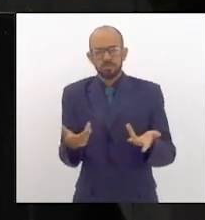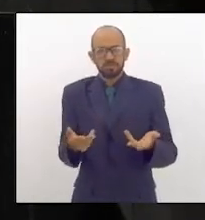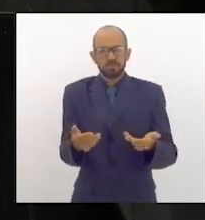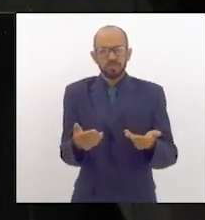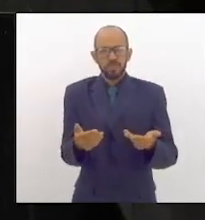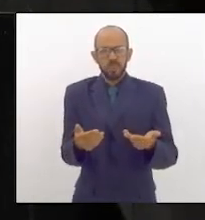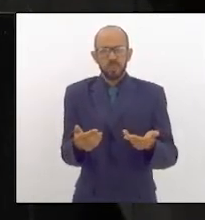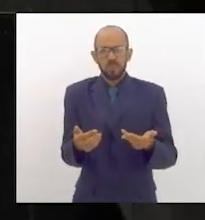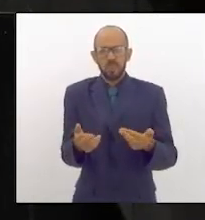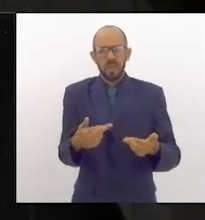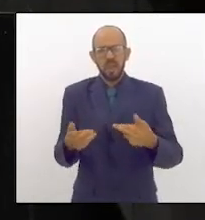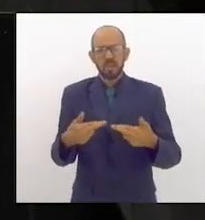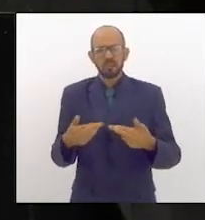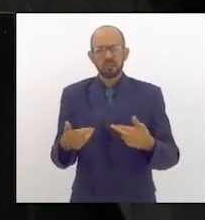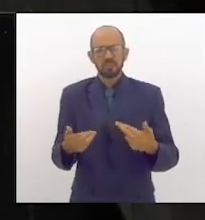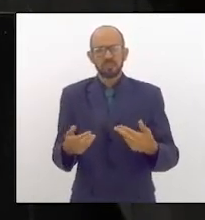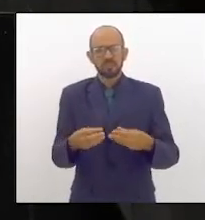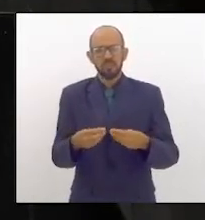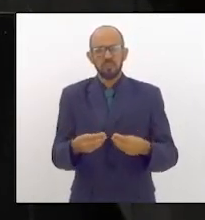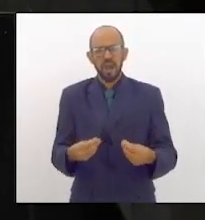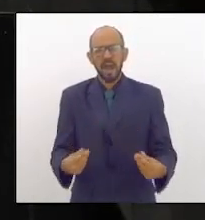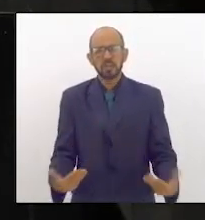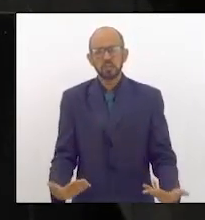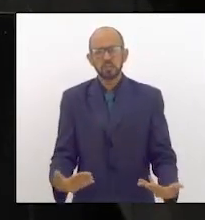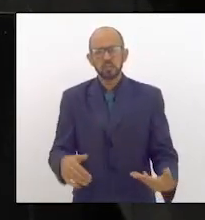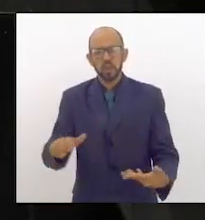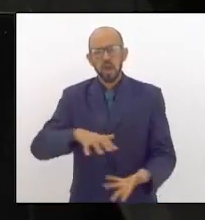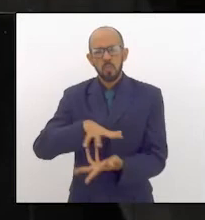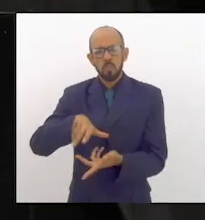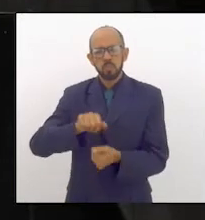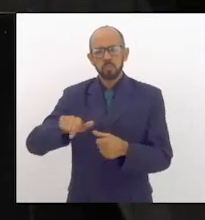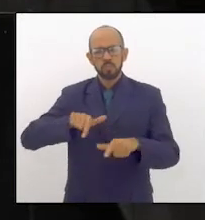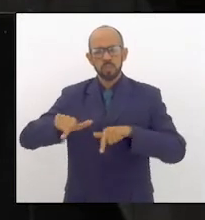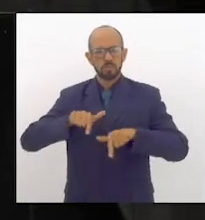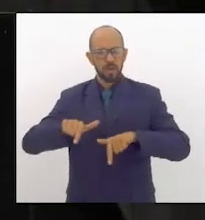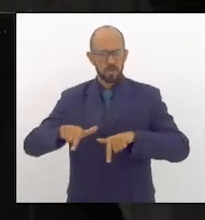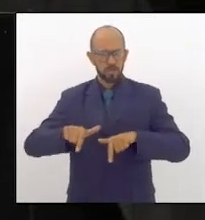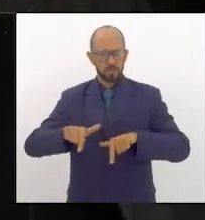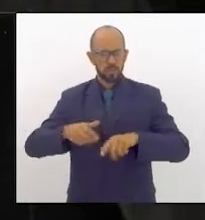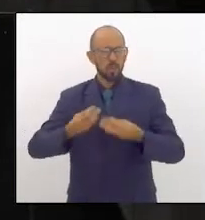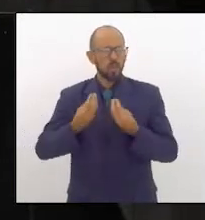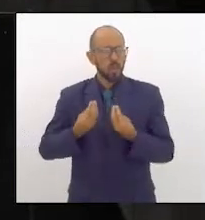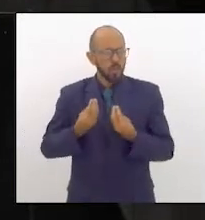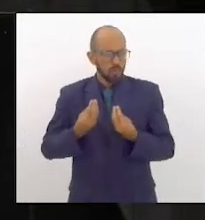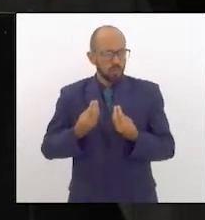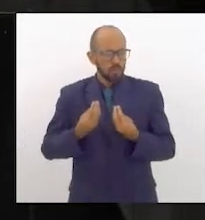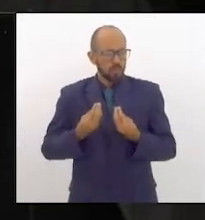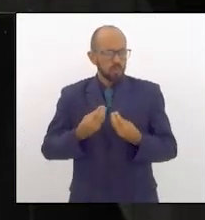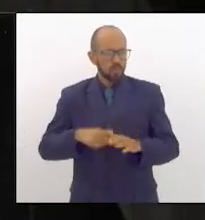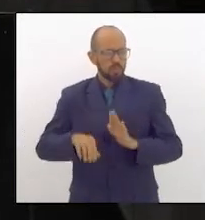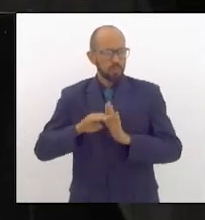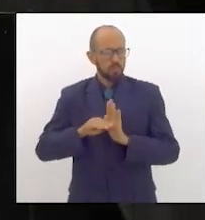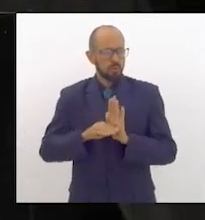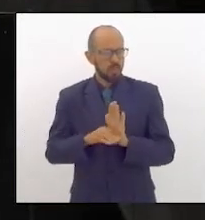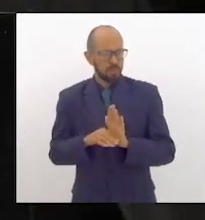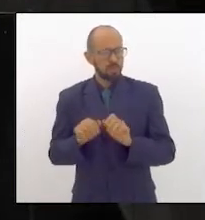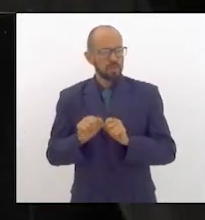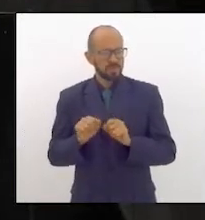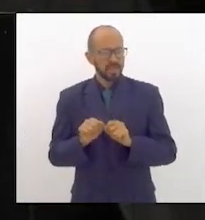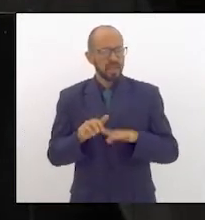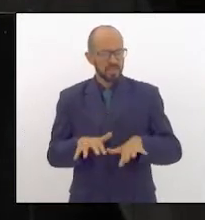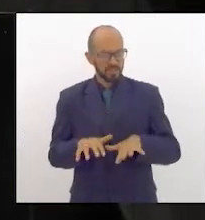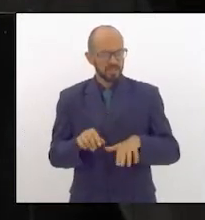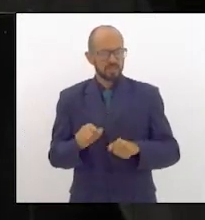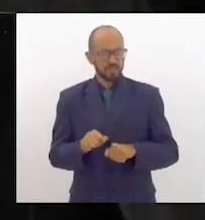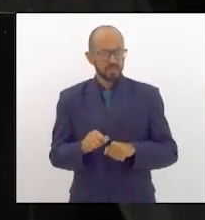da pessoa o mundo do trabalho como pode o jovem a programa Jovem Aprendiz sofresse esse deslocamento o público do